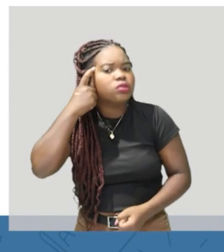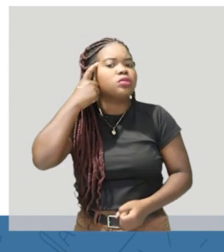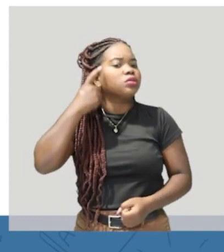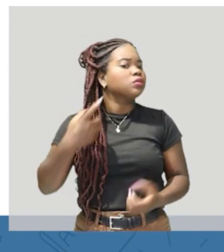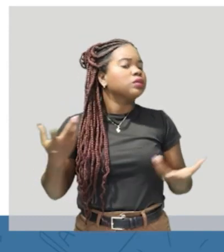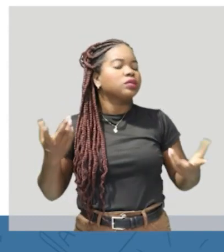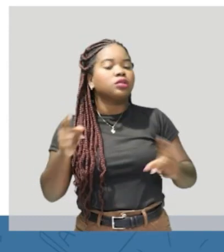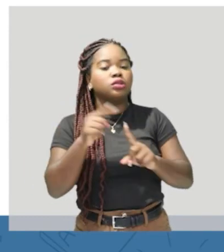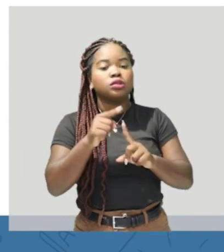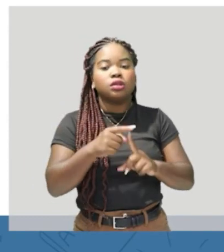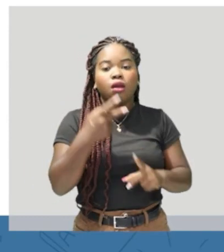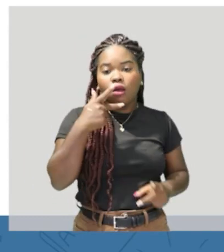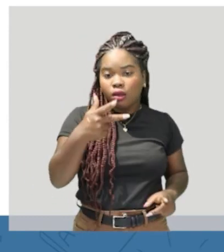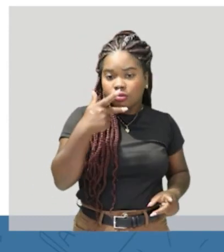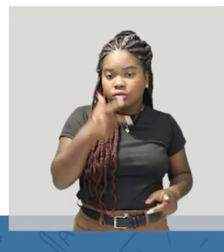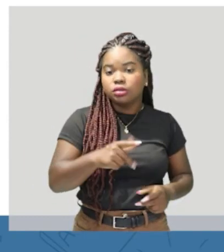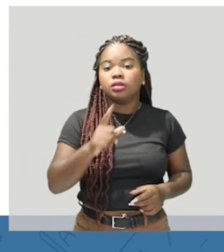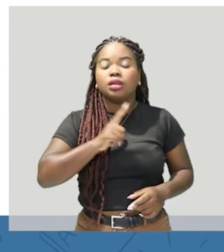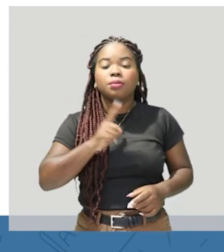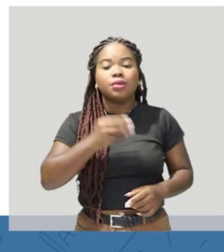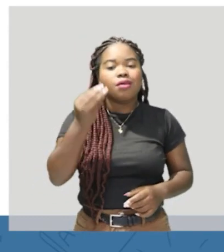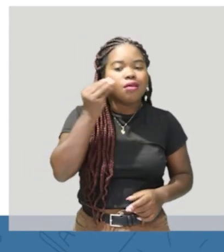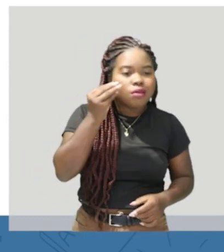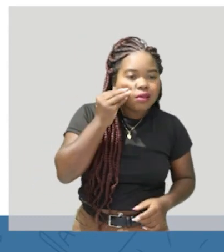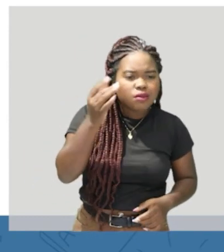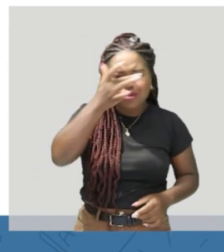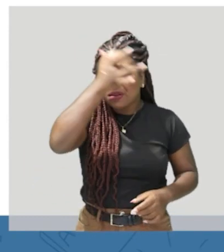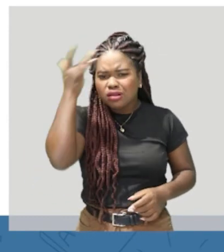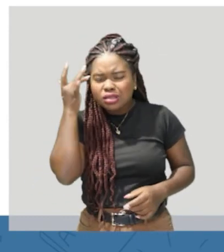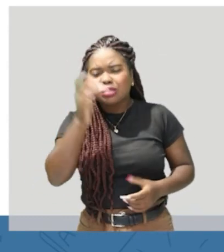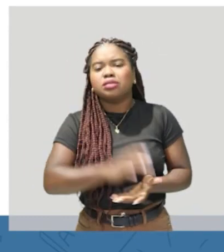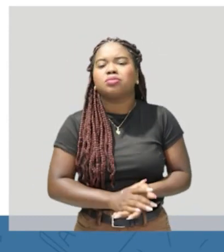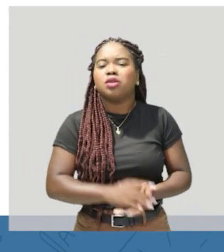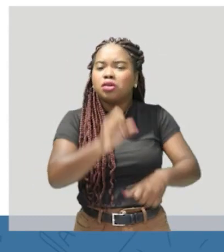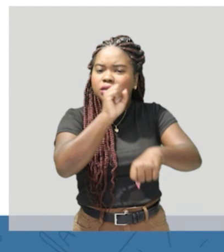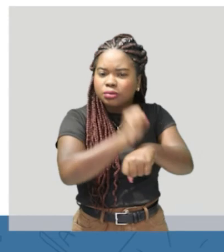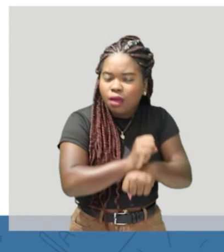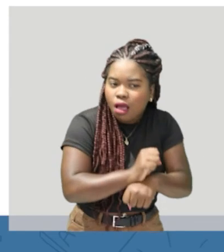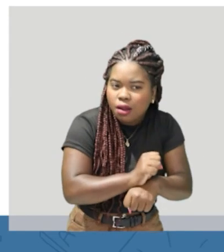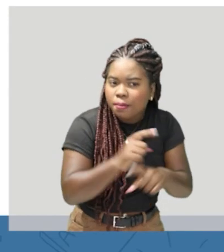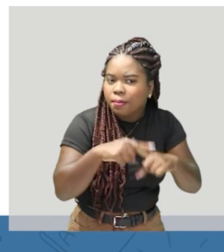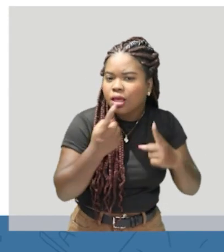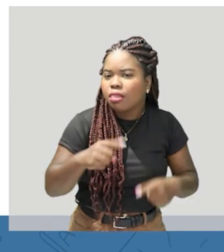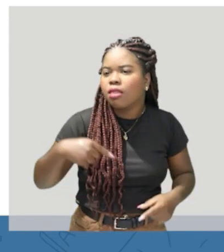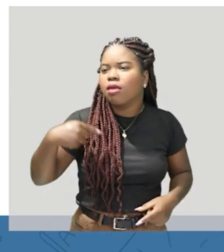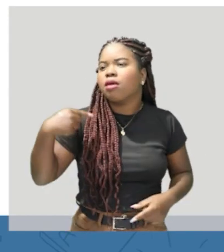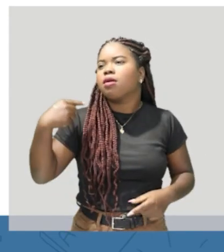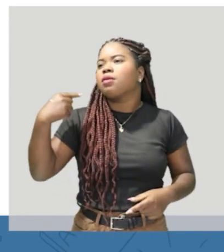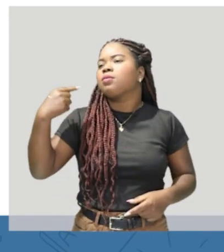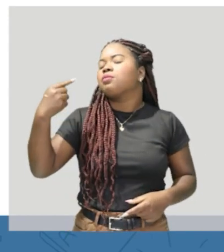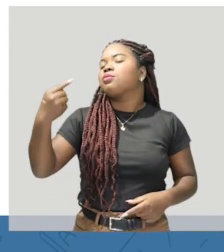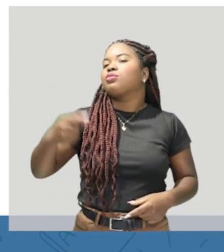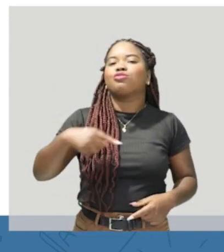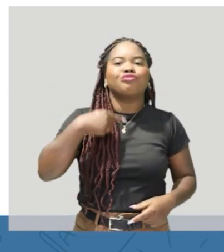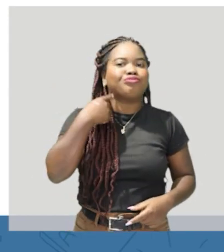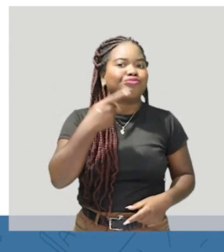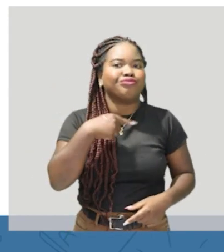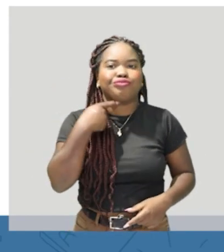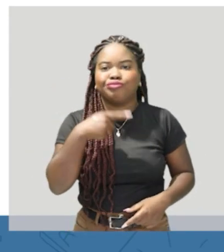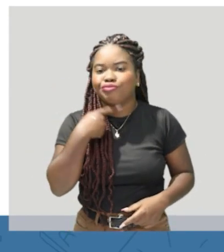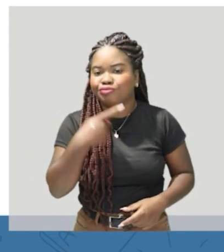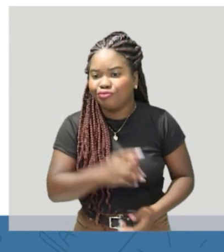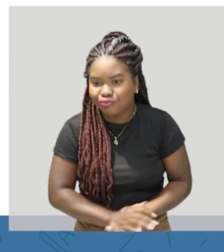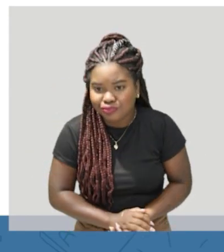das pessoas de pararem e não conseguirem. Então, o enunciado já te deu isso. Na